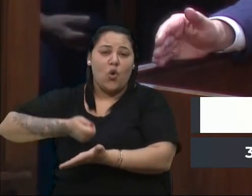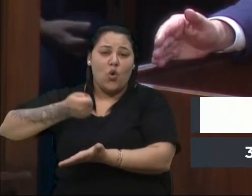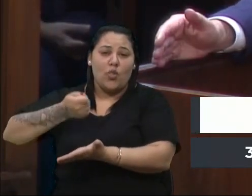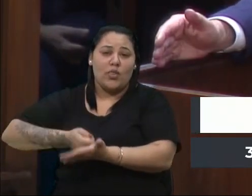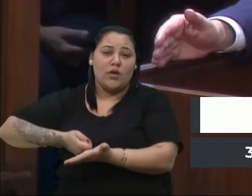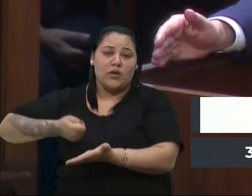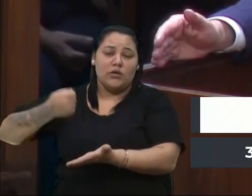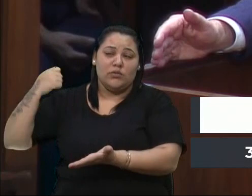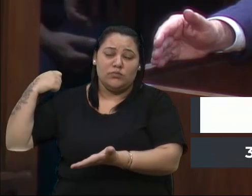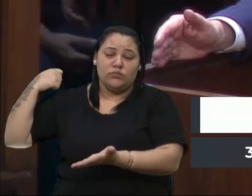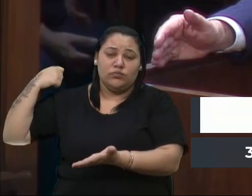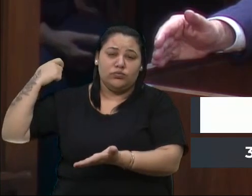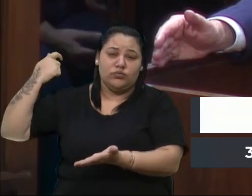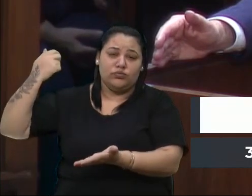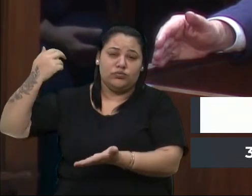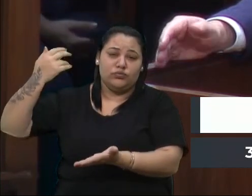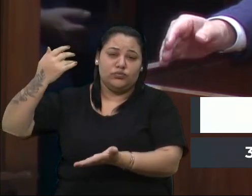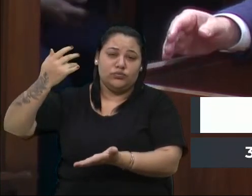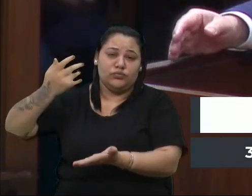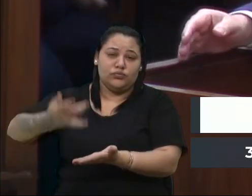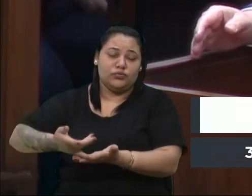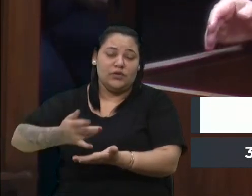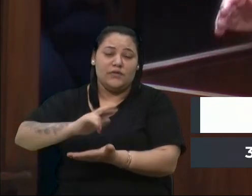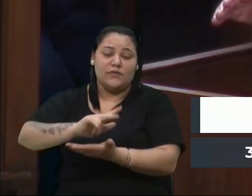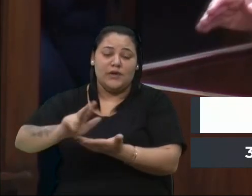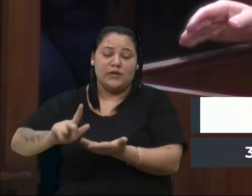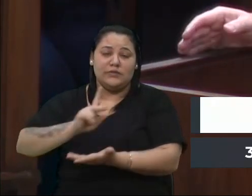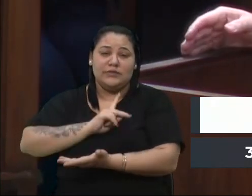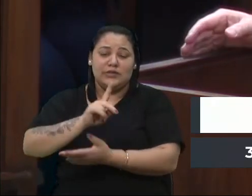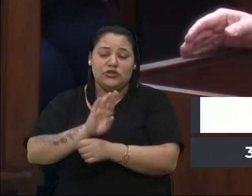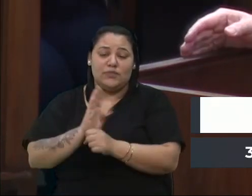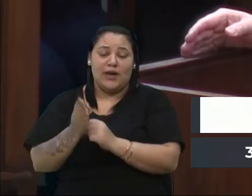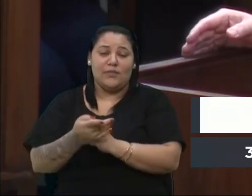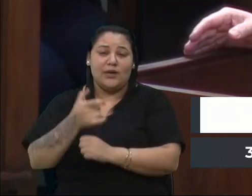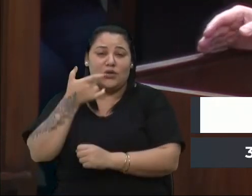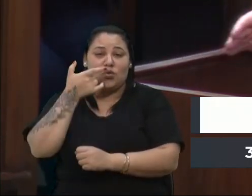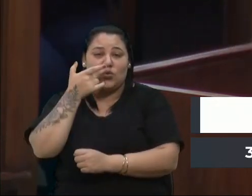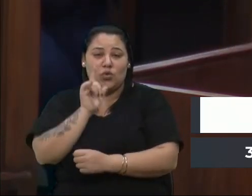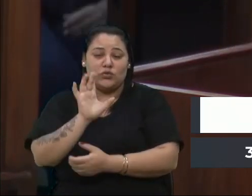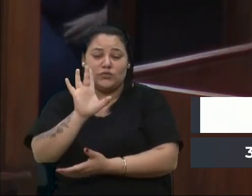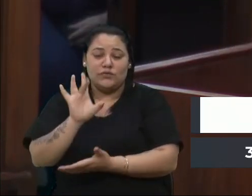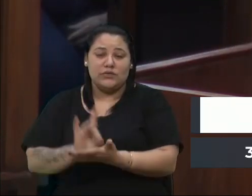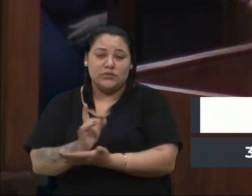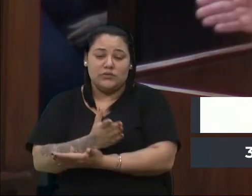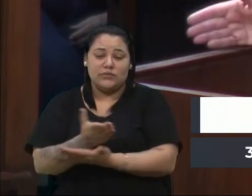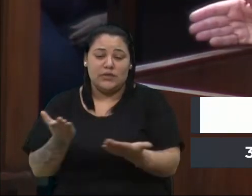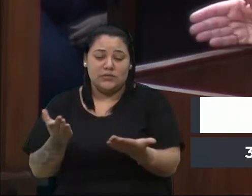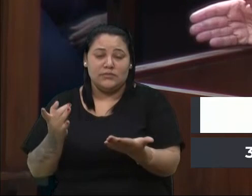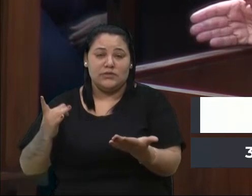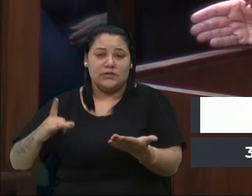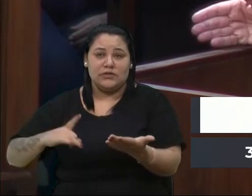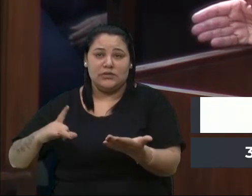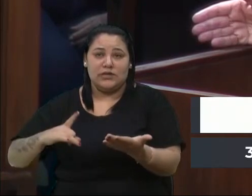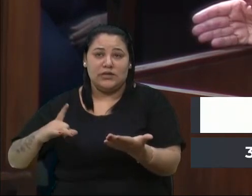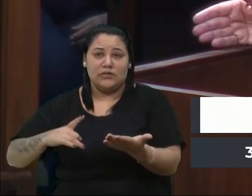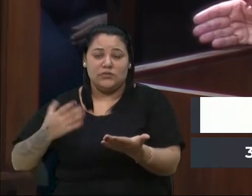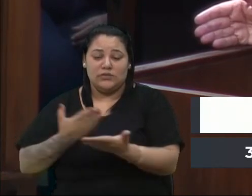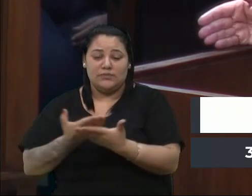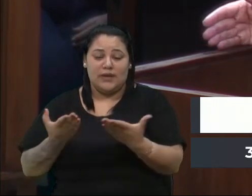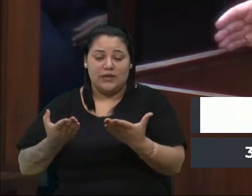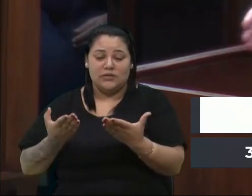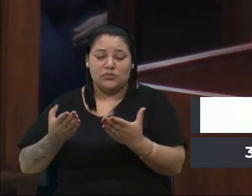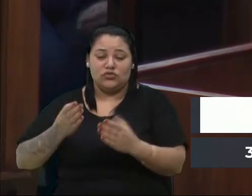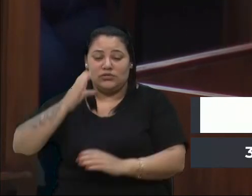de presidentes de bairros, para se conquistar um espaço, para que seja um espaço de cidadania,